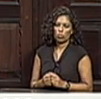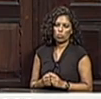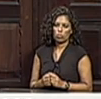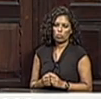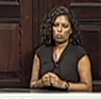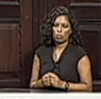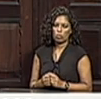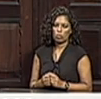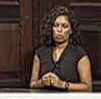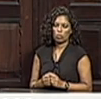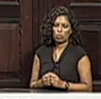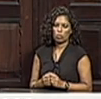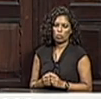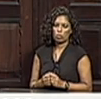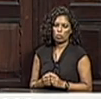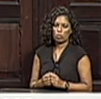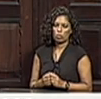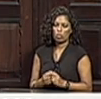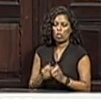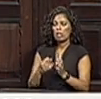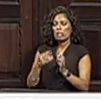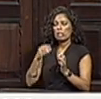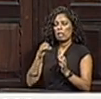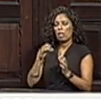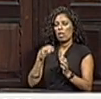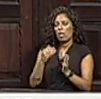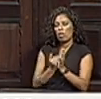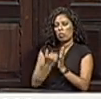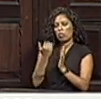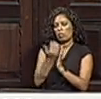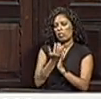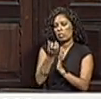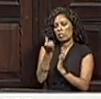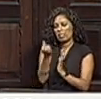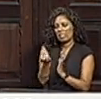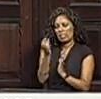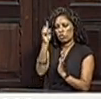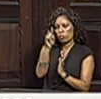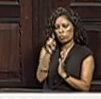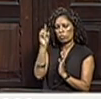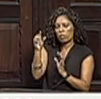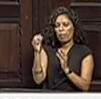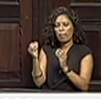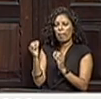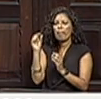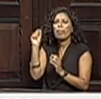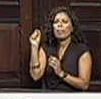a faixa mais alta. A faixa 6 já inclui os profissionais de nível superior,